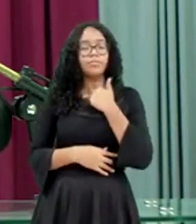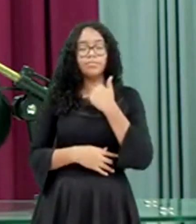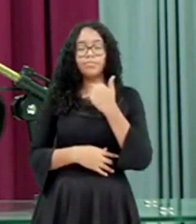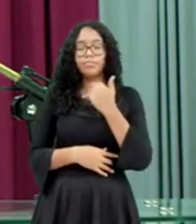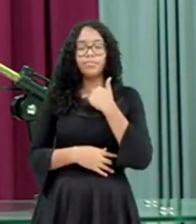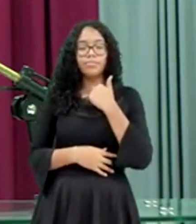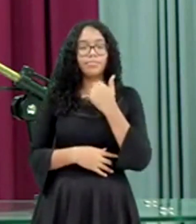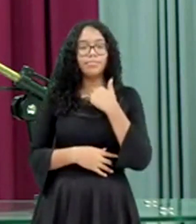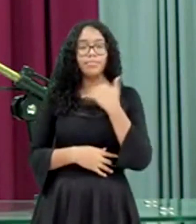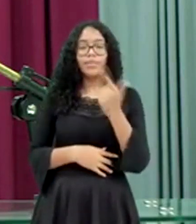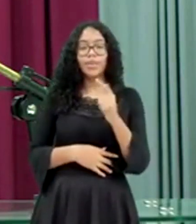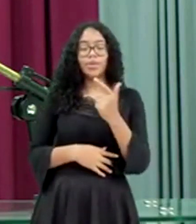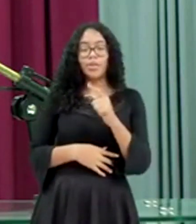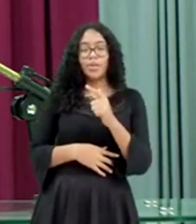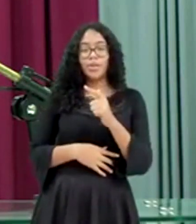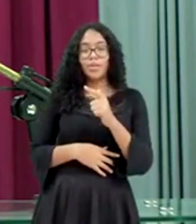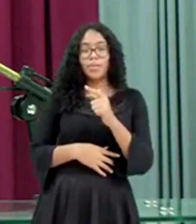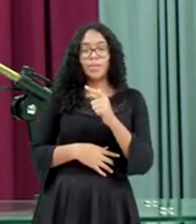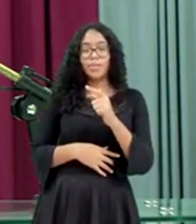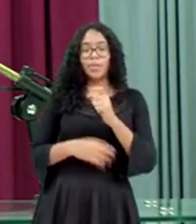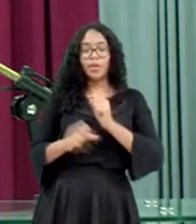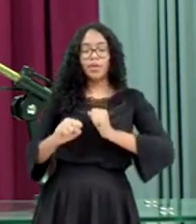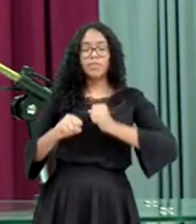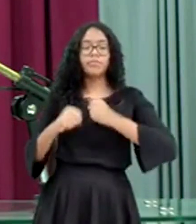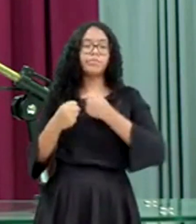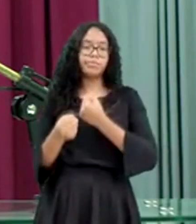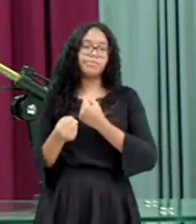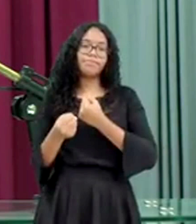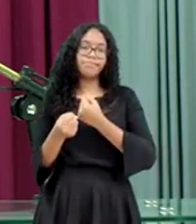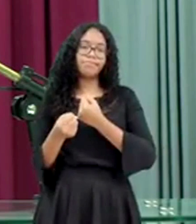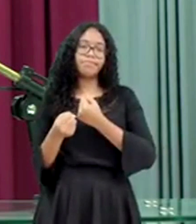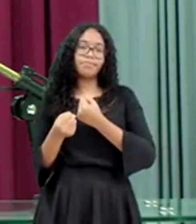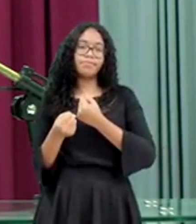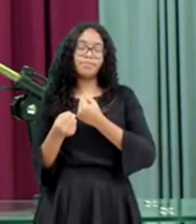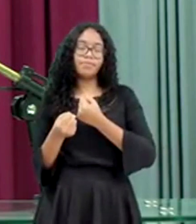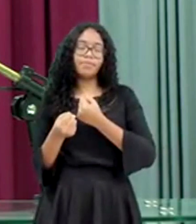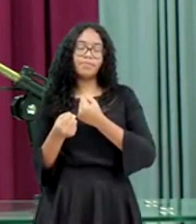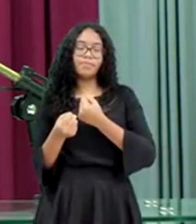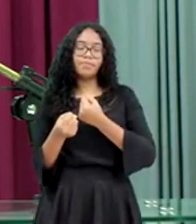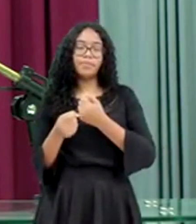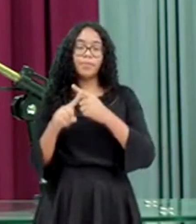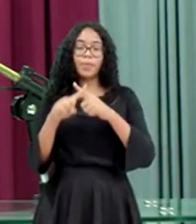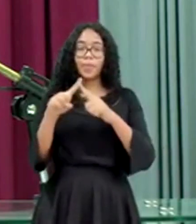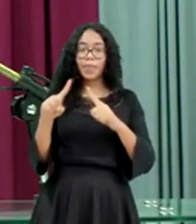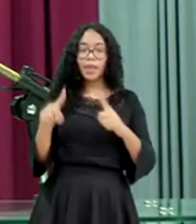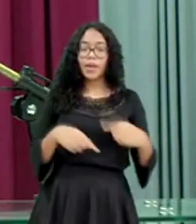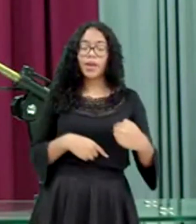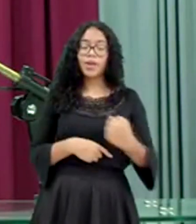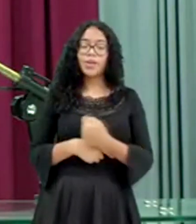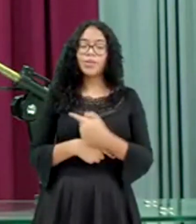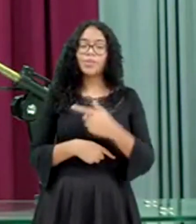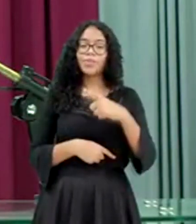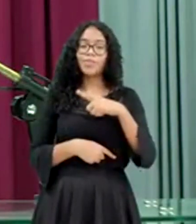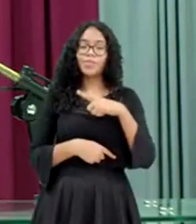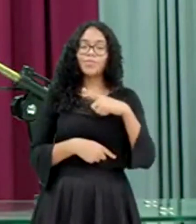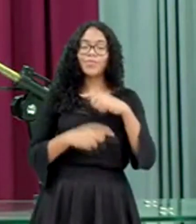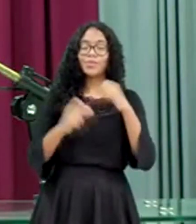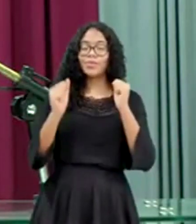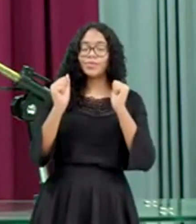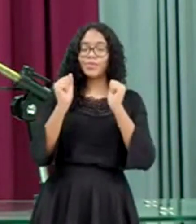Nós não temos forças em nós mesmos contra isto. Mas nós temos